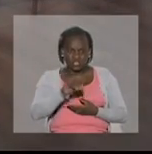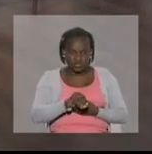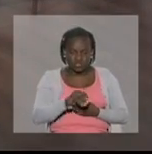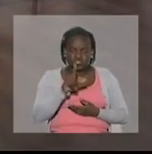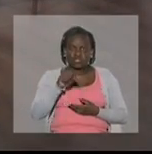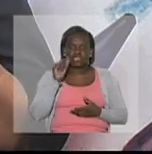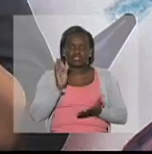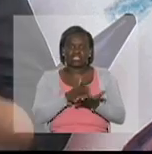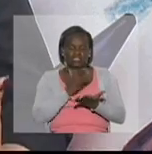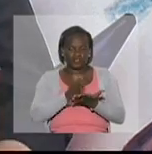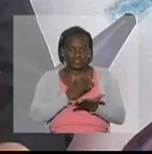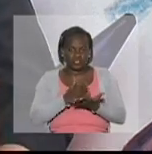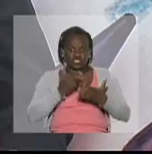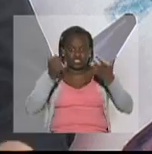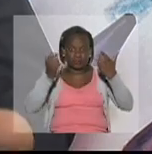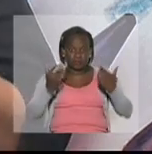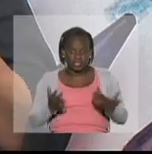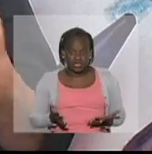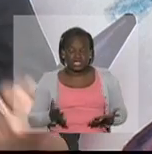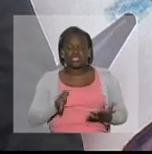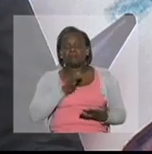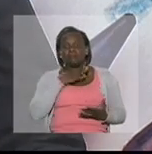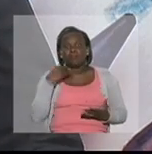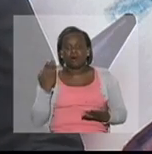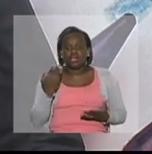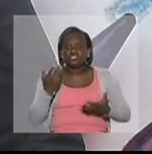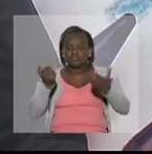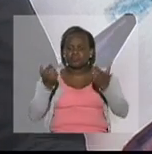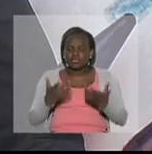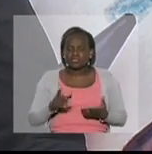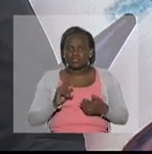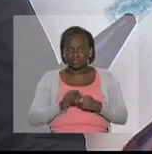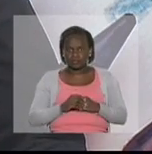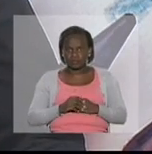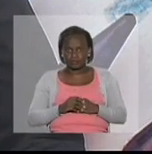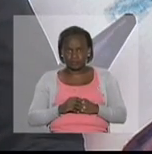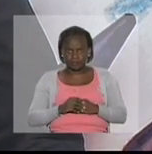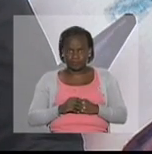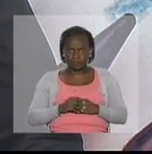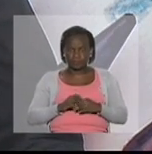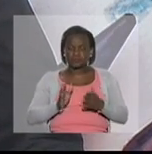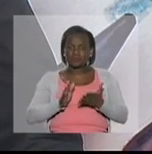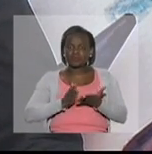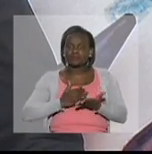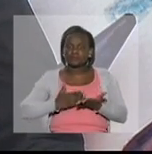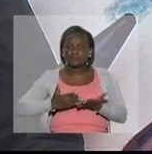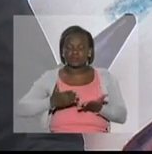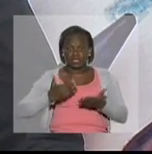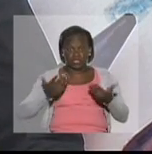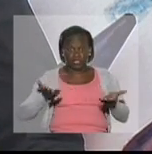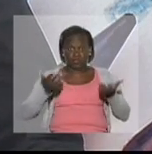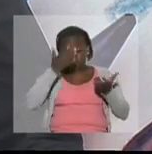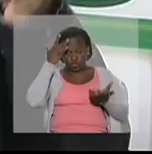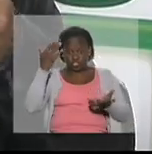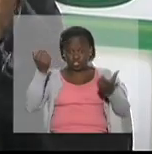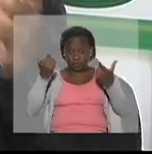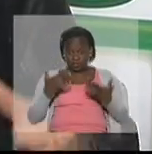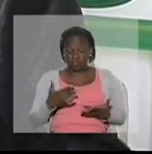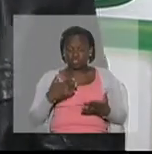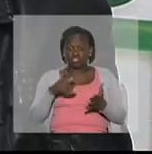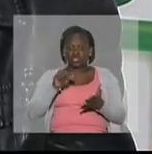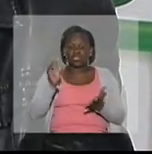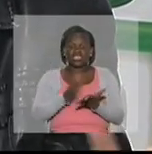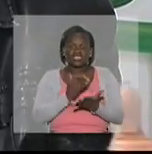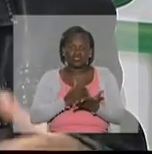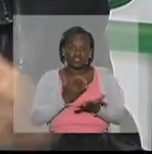Fernando escolheu um livro que fala sobre morte. Conta um pouquinho, Fernando. Qual Na verdade, livro? quando me falaram, escolhe